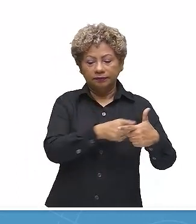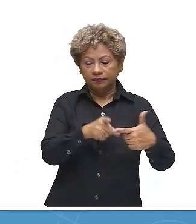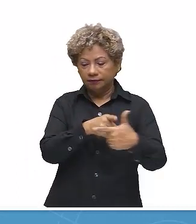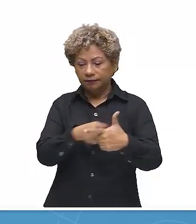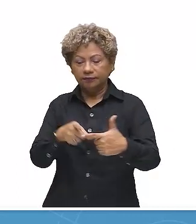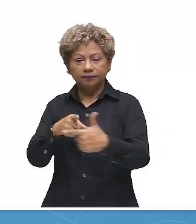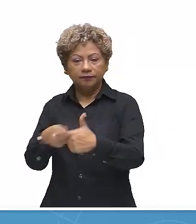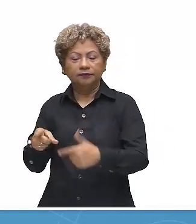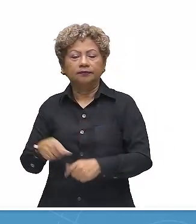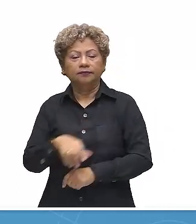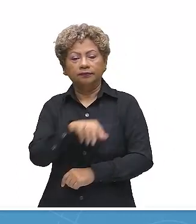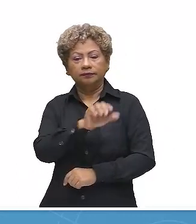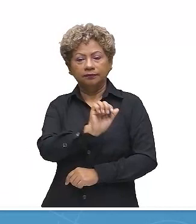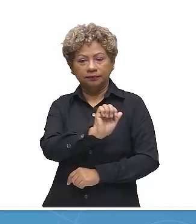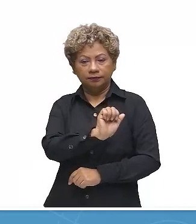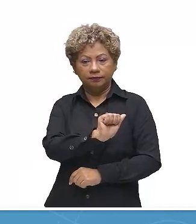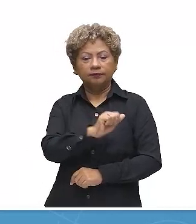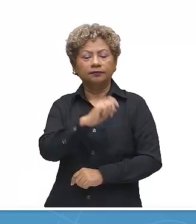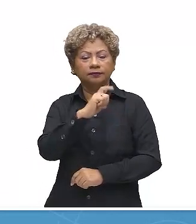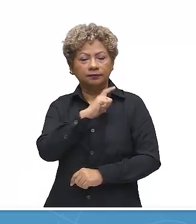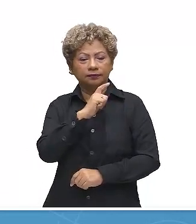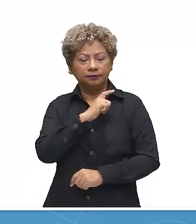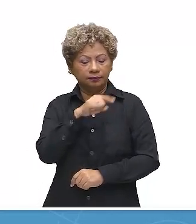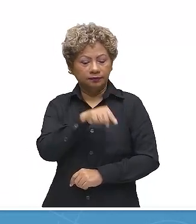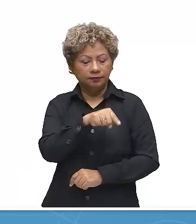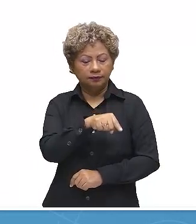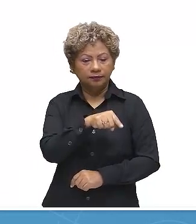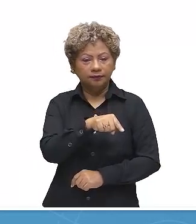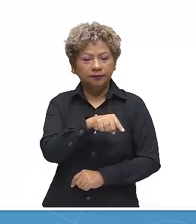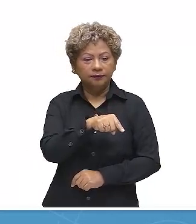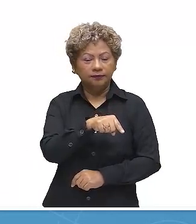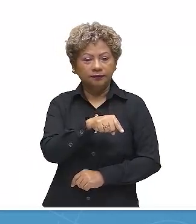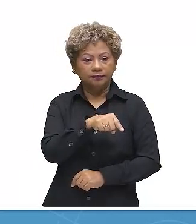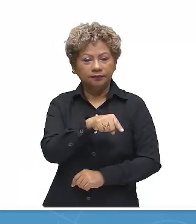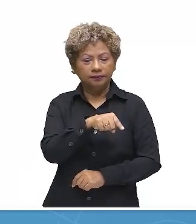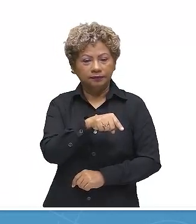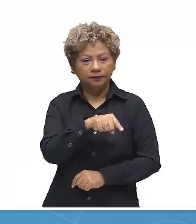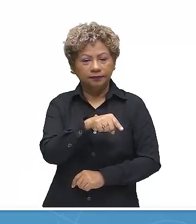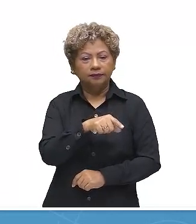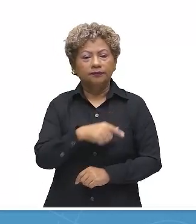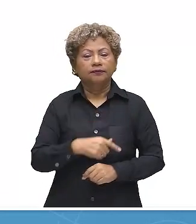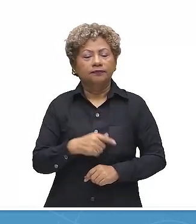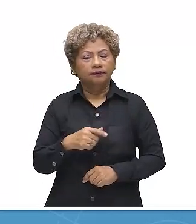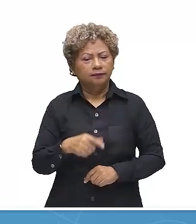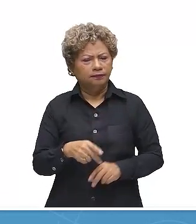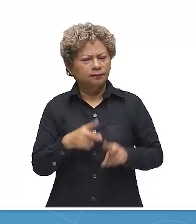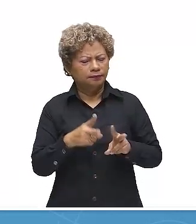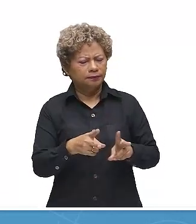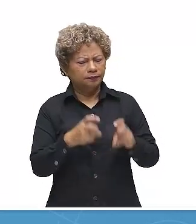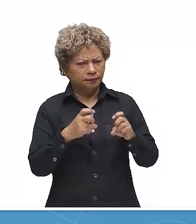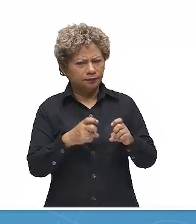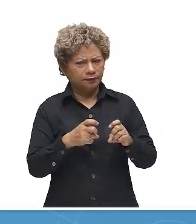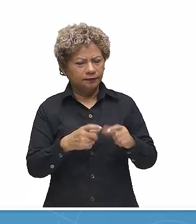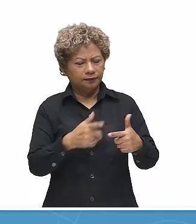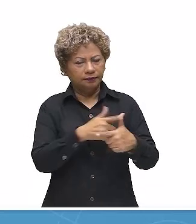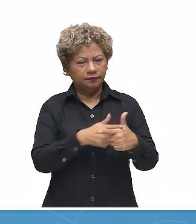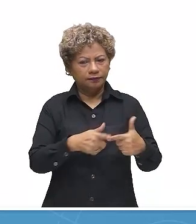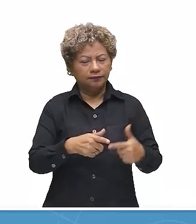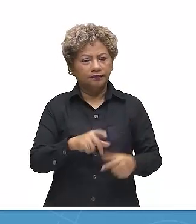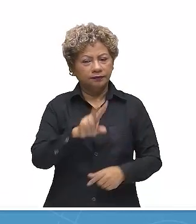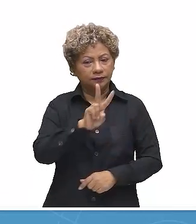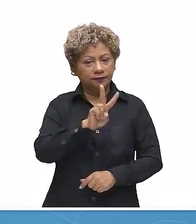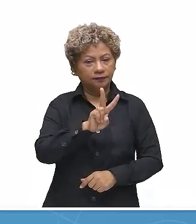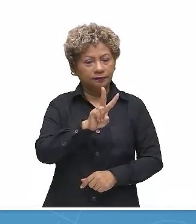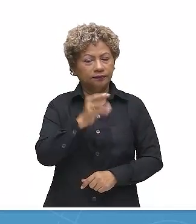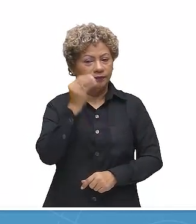No copo A, a gente tem tá dividido em 2 partes. Então veja